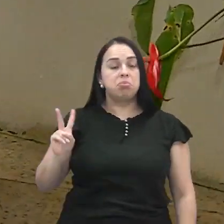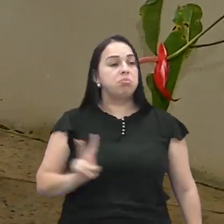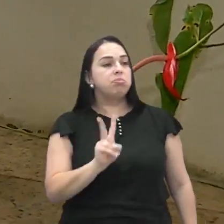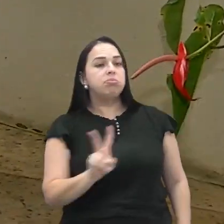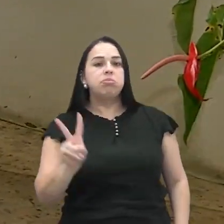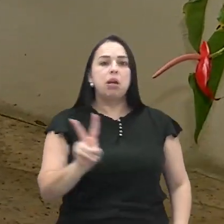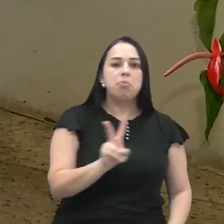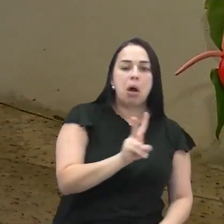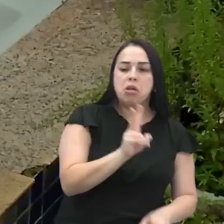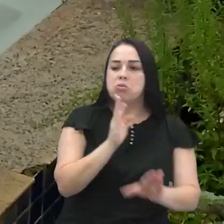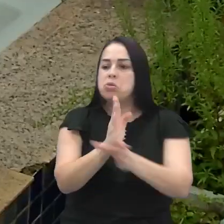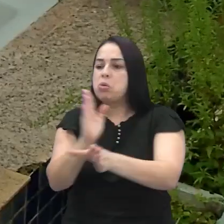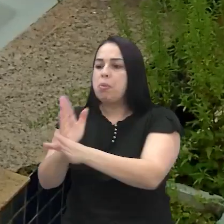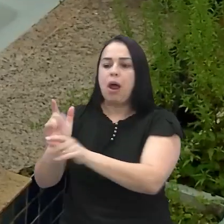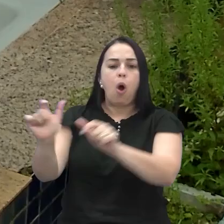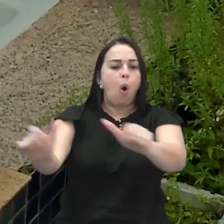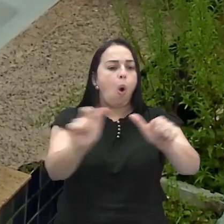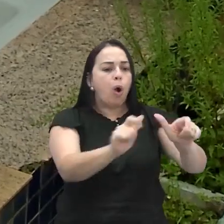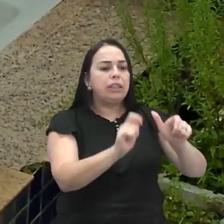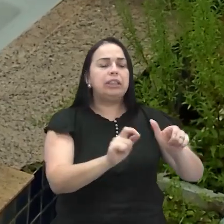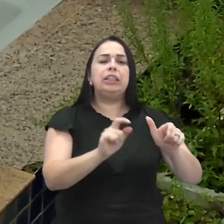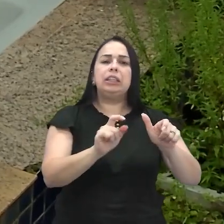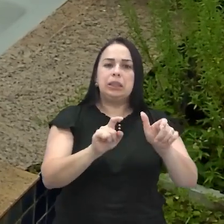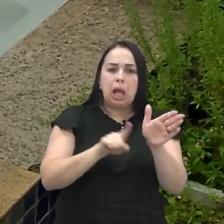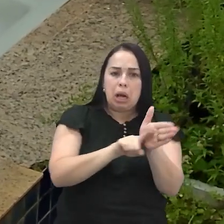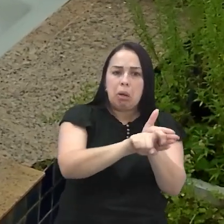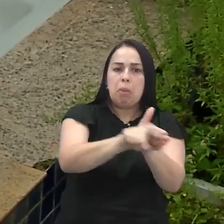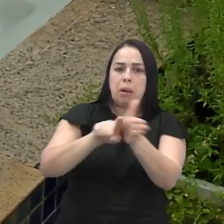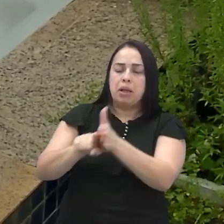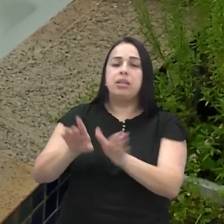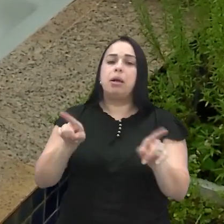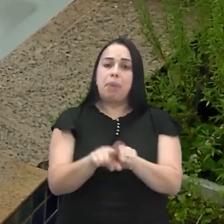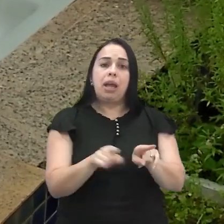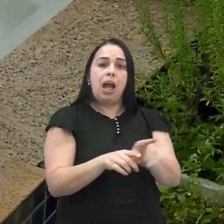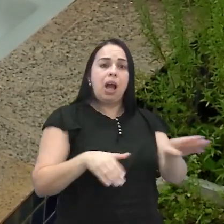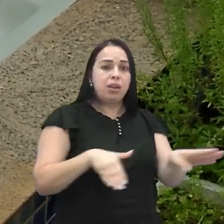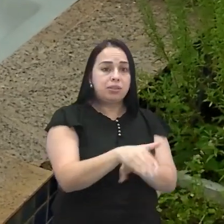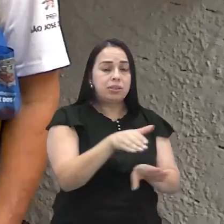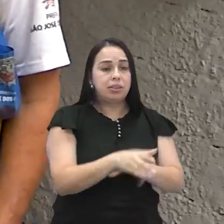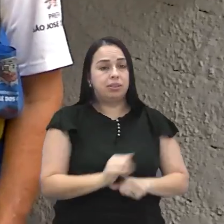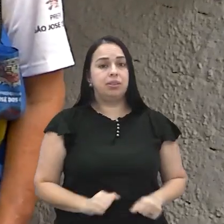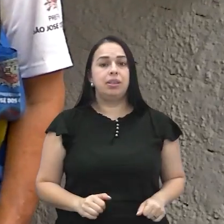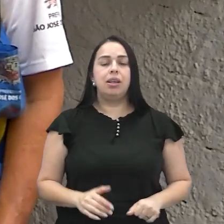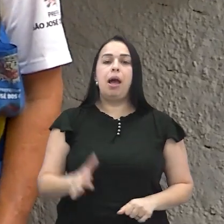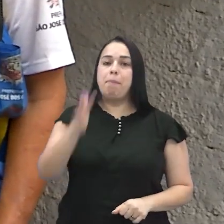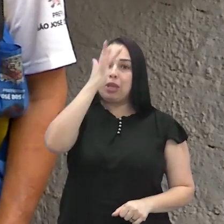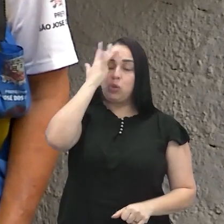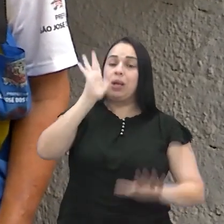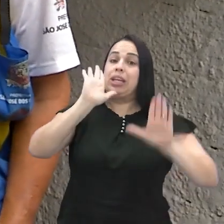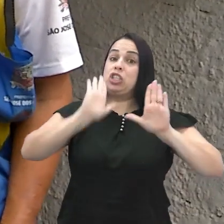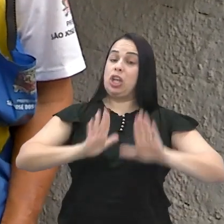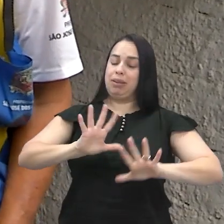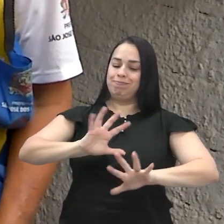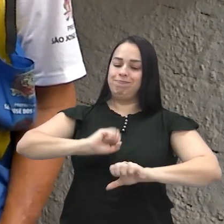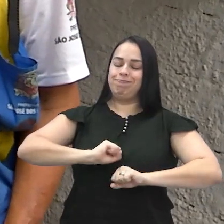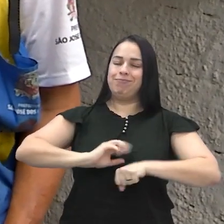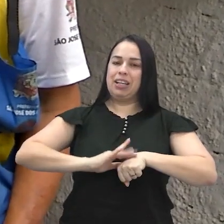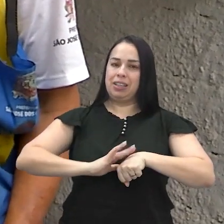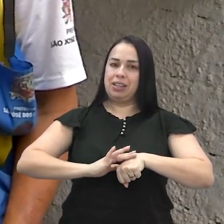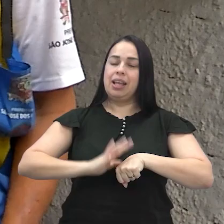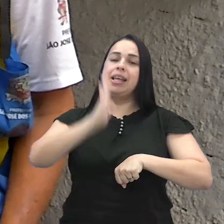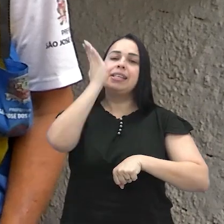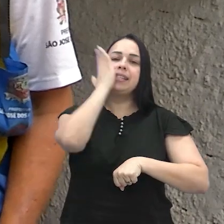nas ruas para identificar áreas de infestação do mosquito e orientar os moradores. Quem já teve dengue sabe o quanto